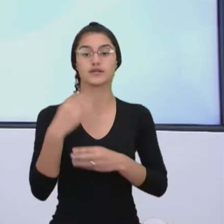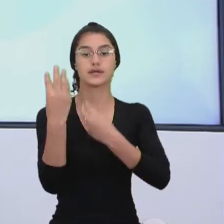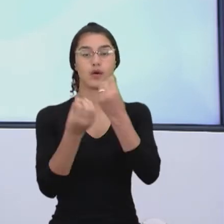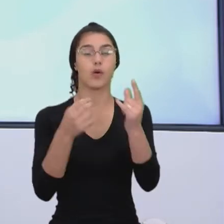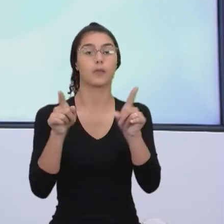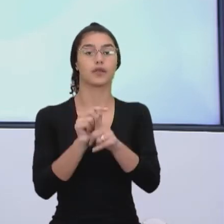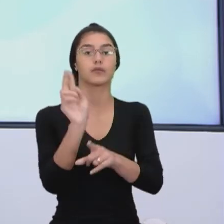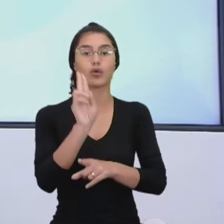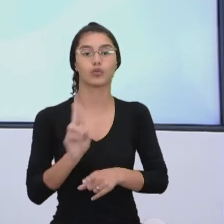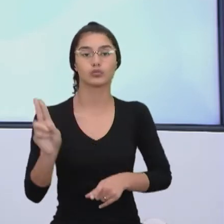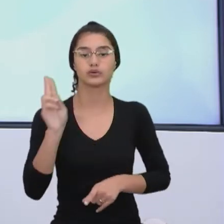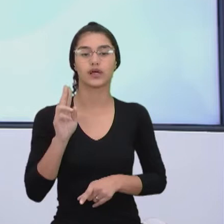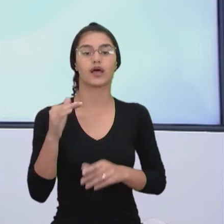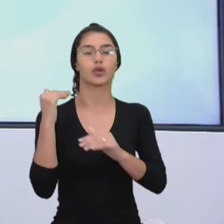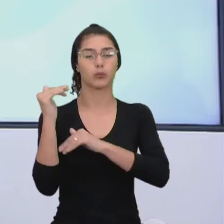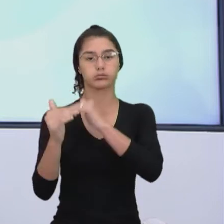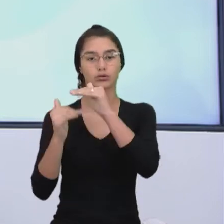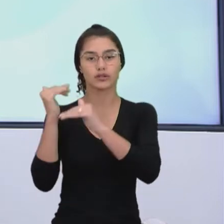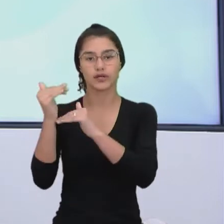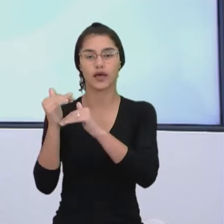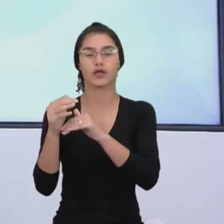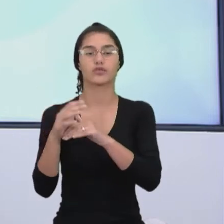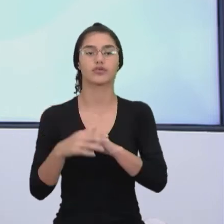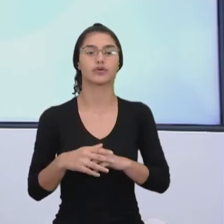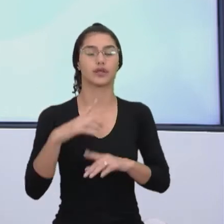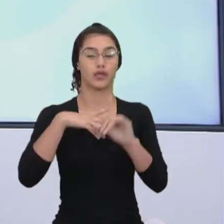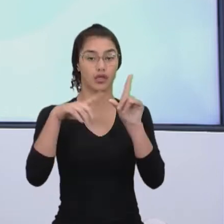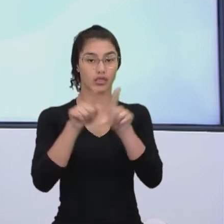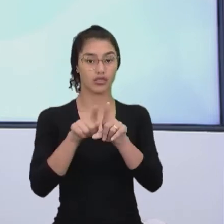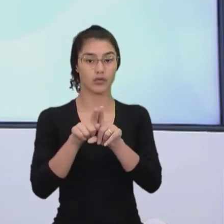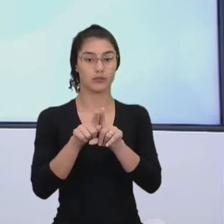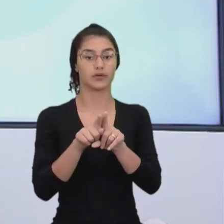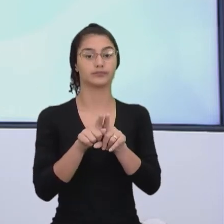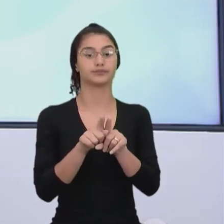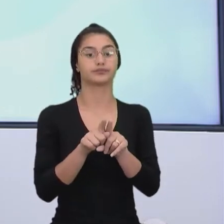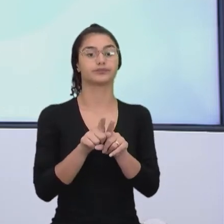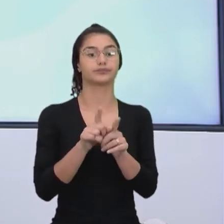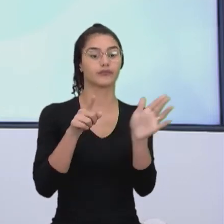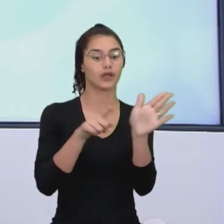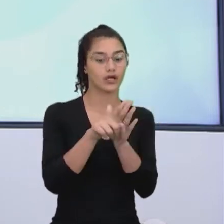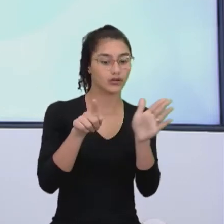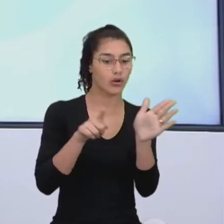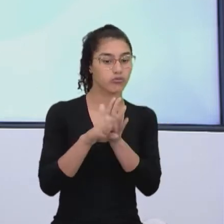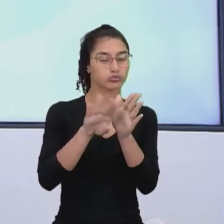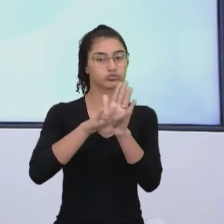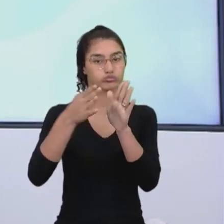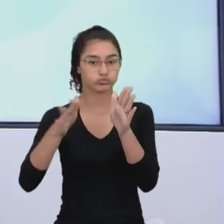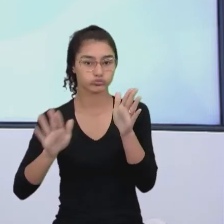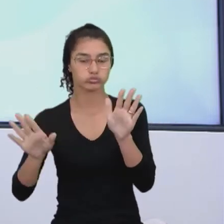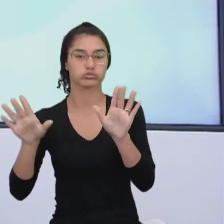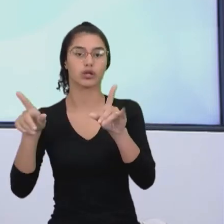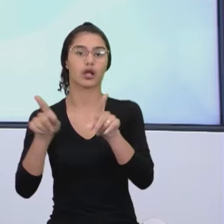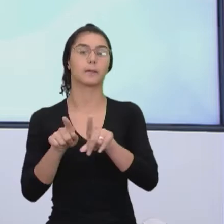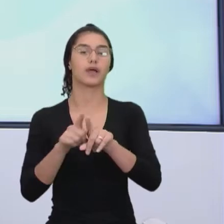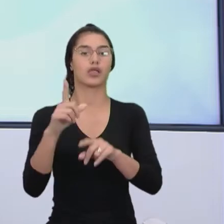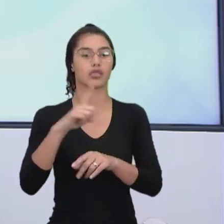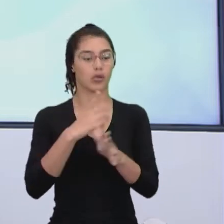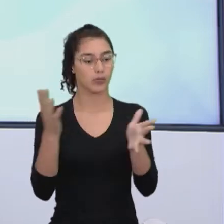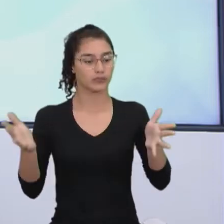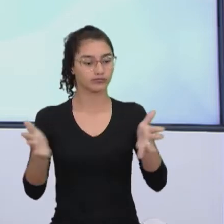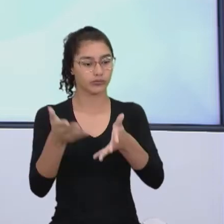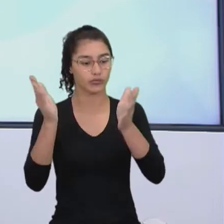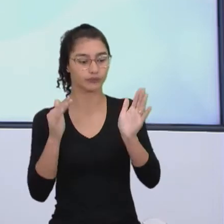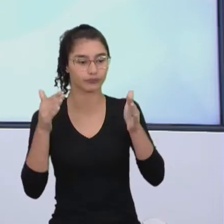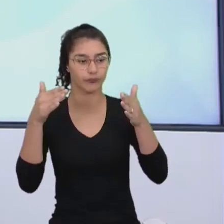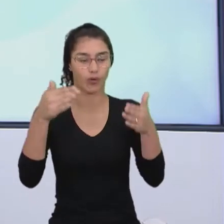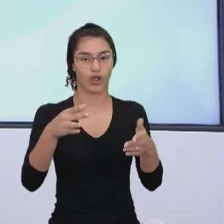sendo utilizada, né, e o processo de poluentes, a questão aí dos oceanos, mares e áreas costeiras, que também tem uma influência